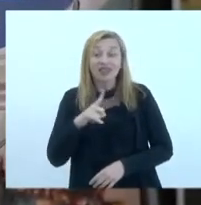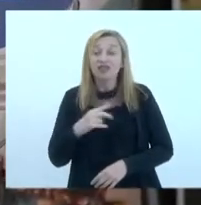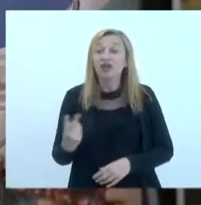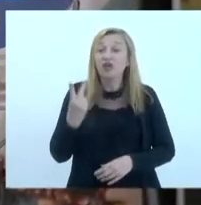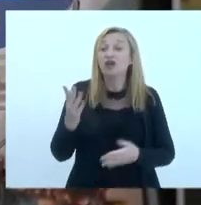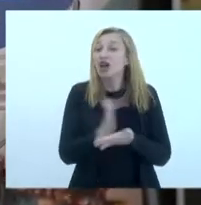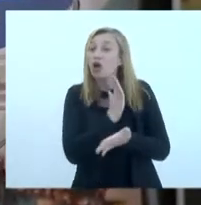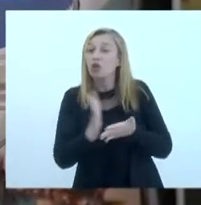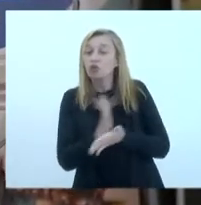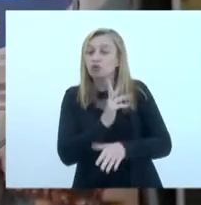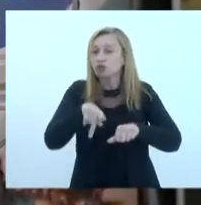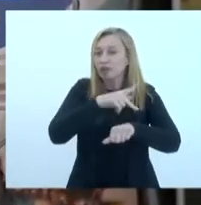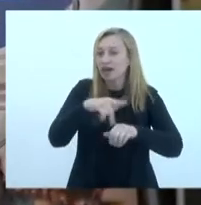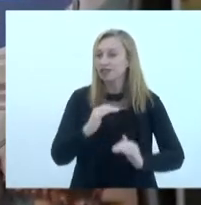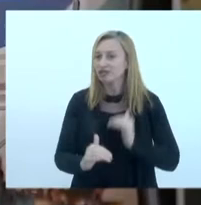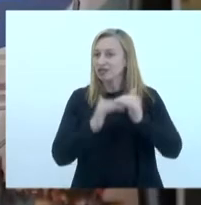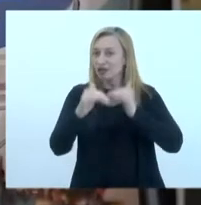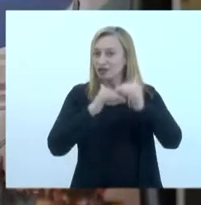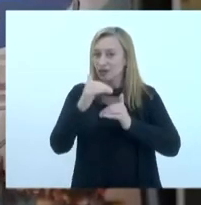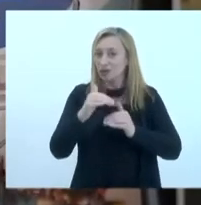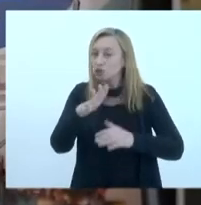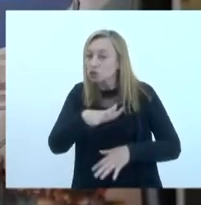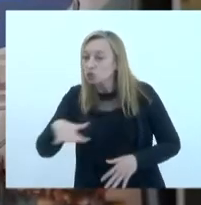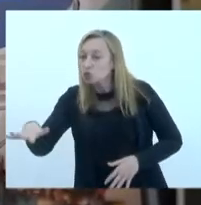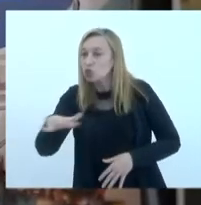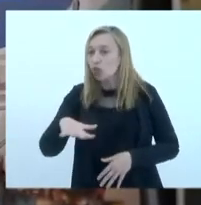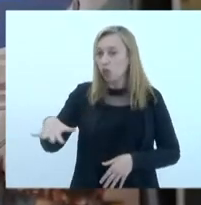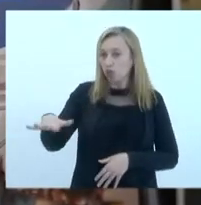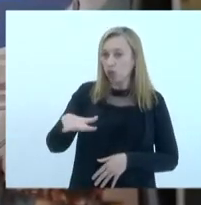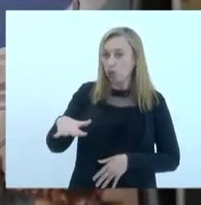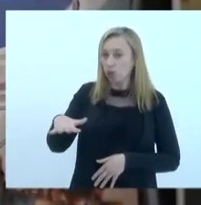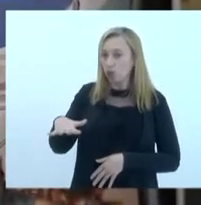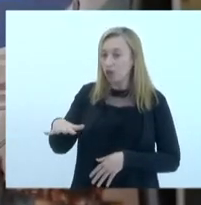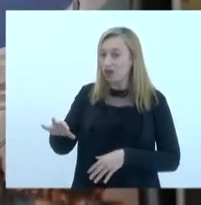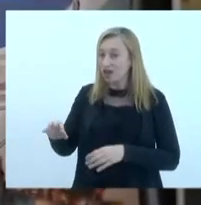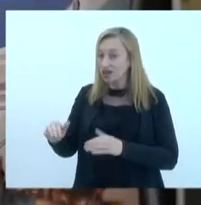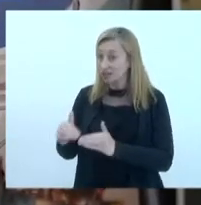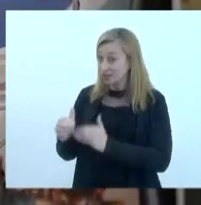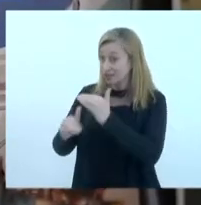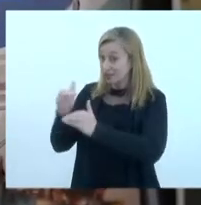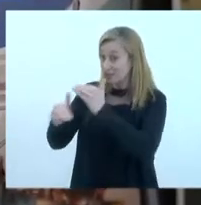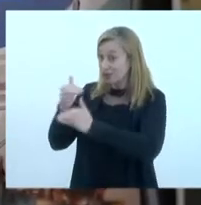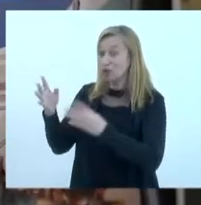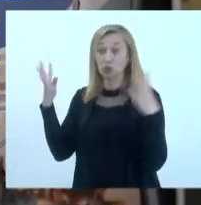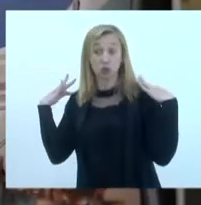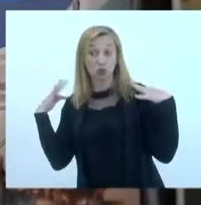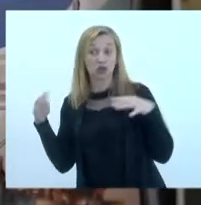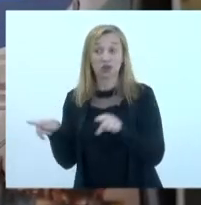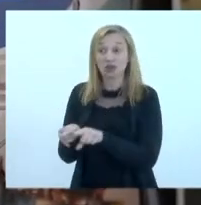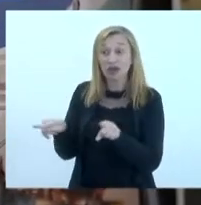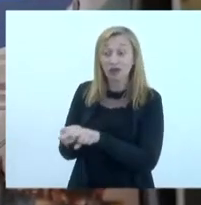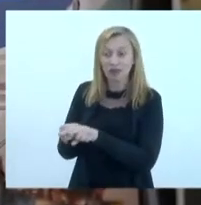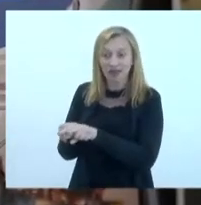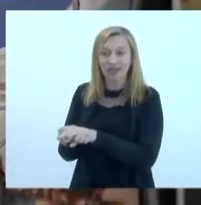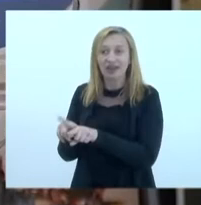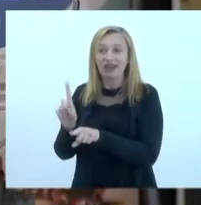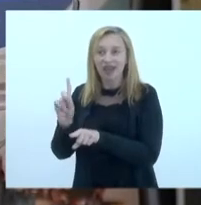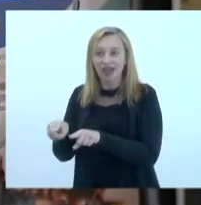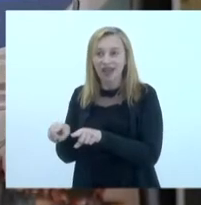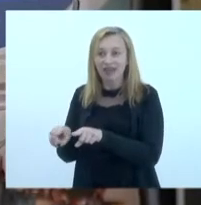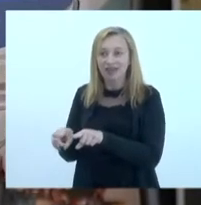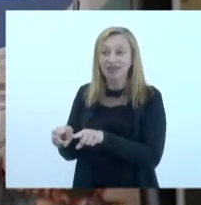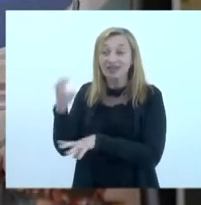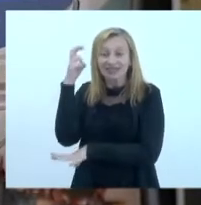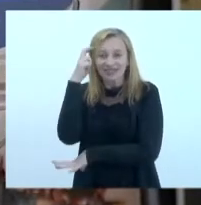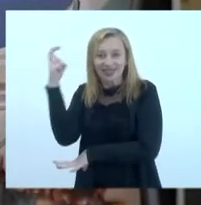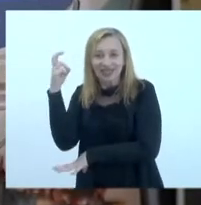alguns países onde o desenvolvimento do território é próspero, e o turismo também, há uma exportação de